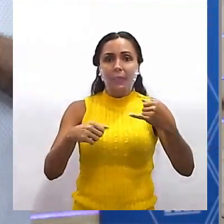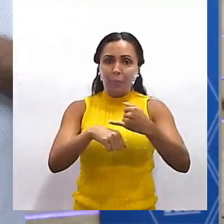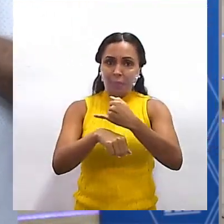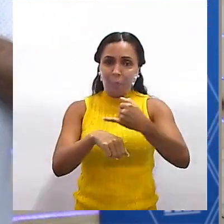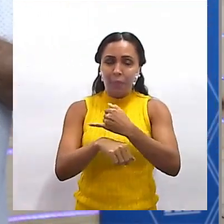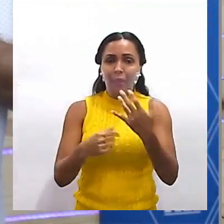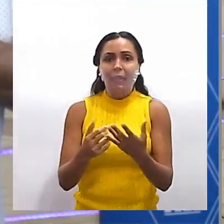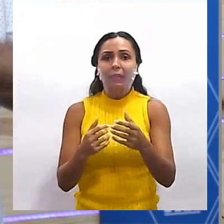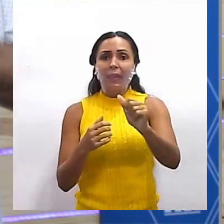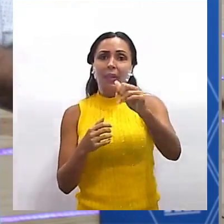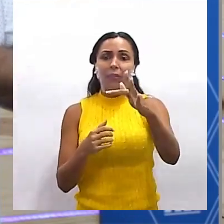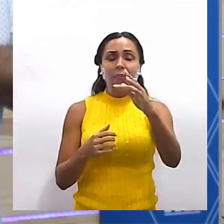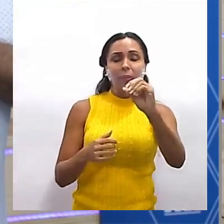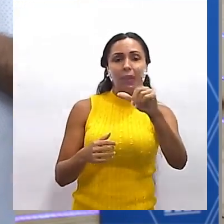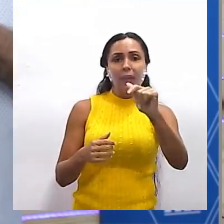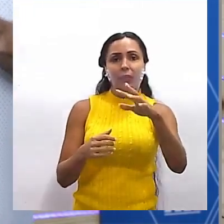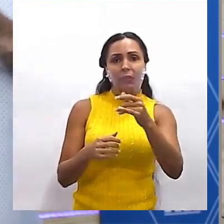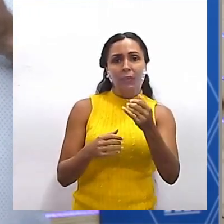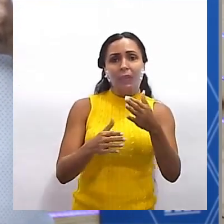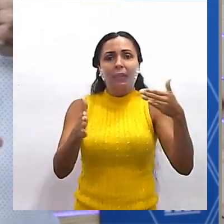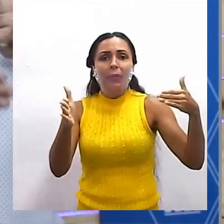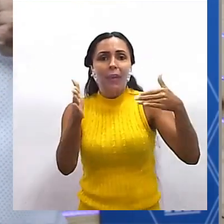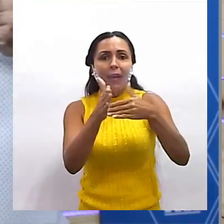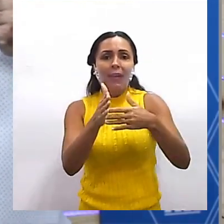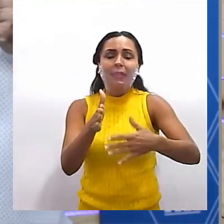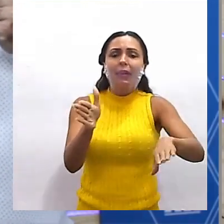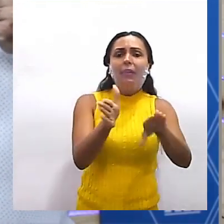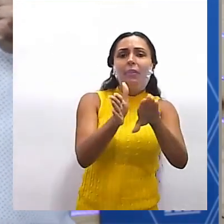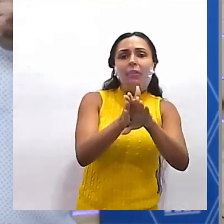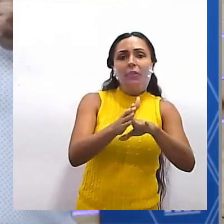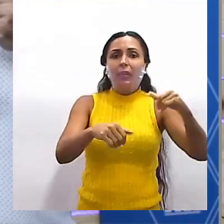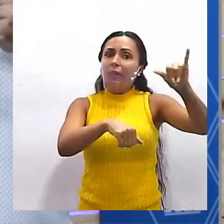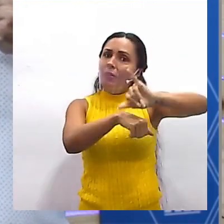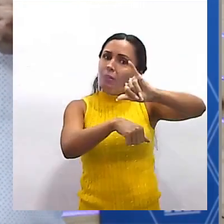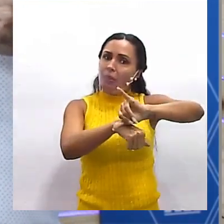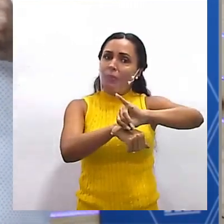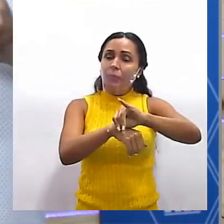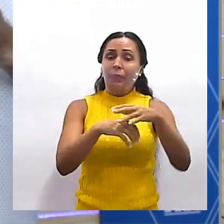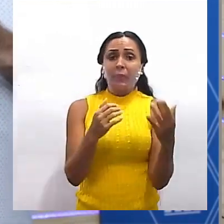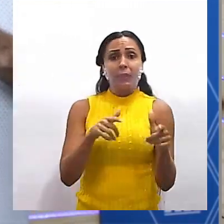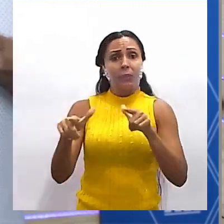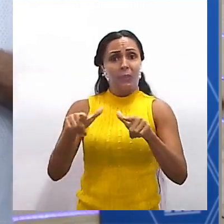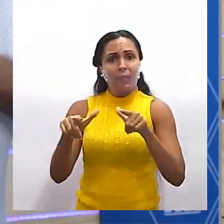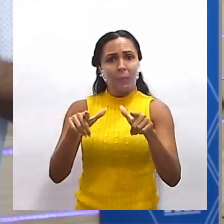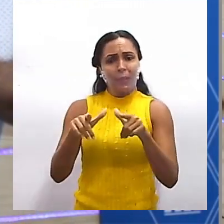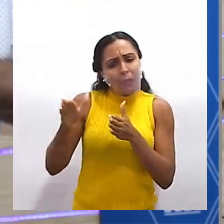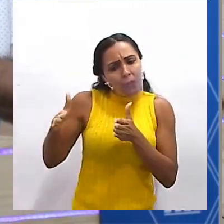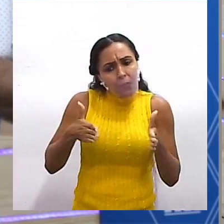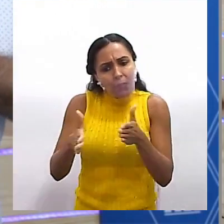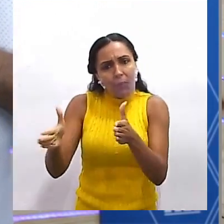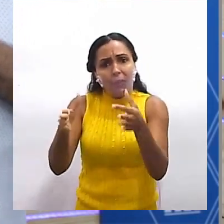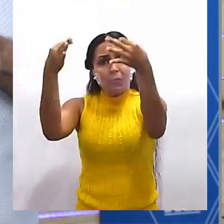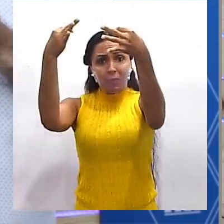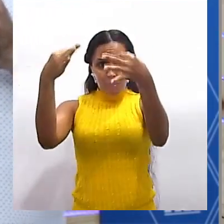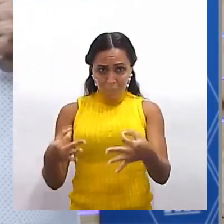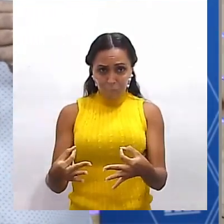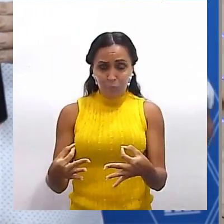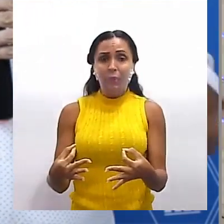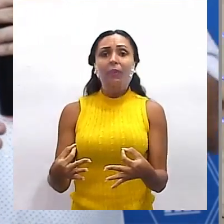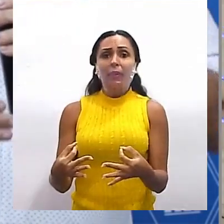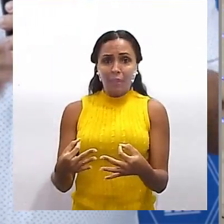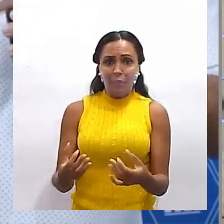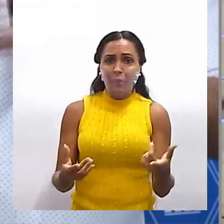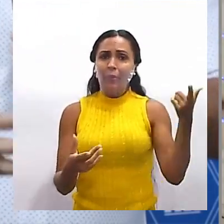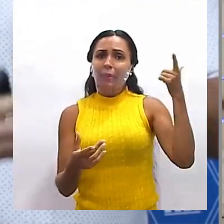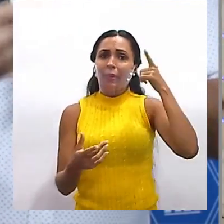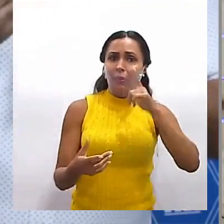Afogados, até o centro da cidade. Então, basicamente é isso, a gente trabalhar um roteiro perfeito, que a gente consiga atingir